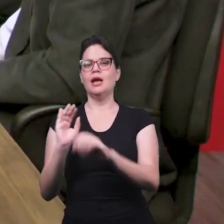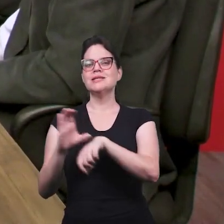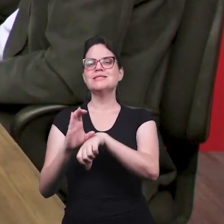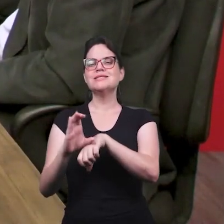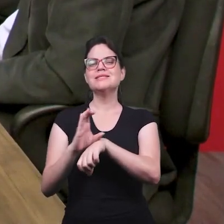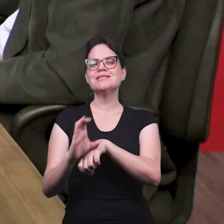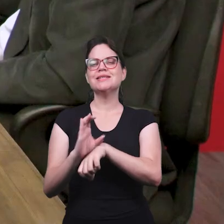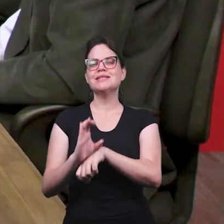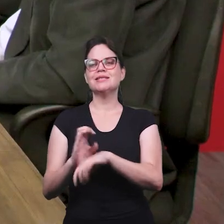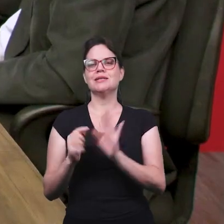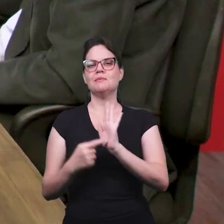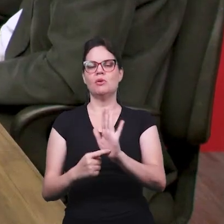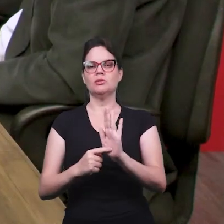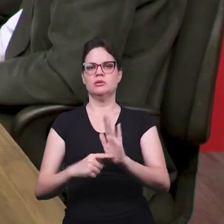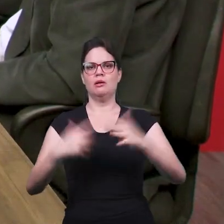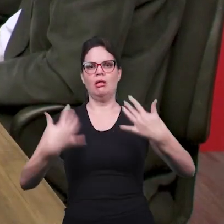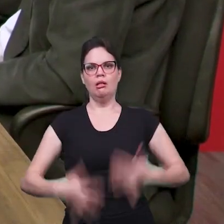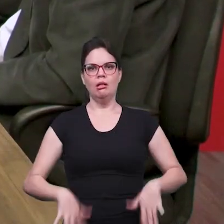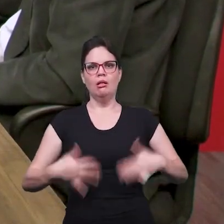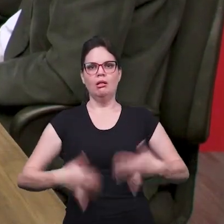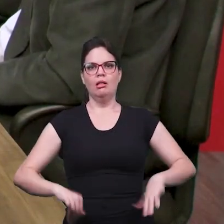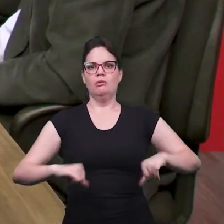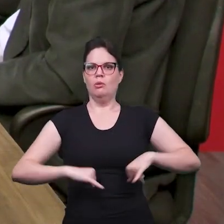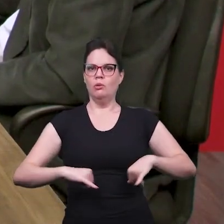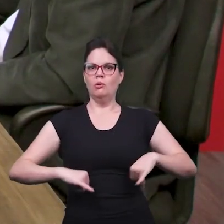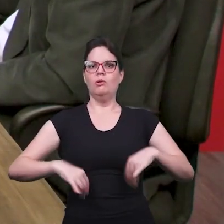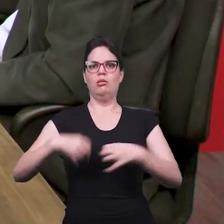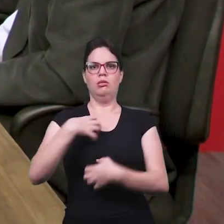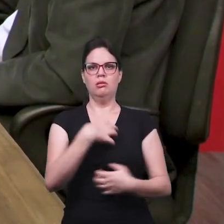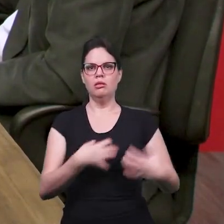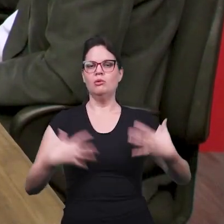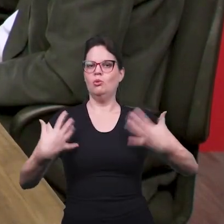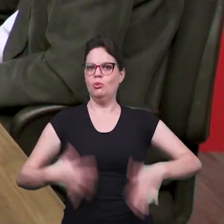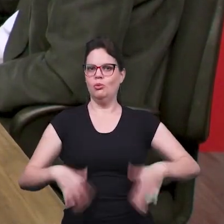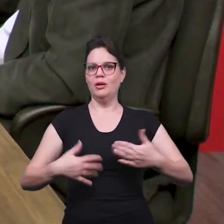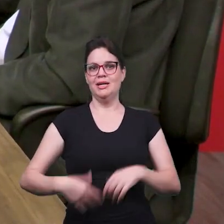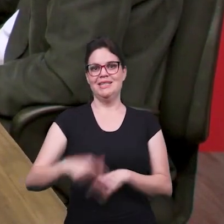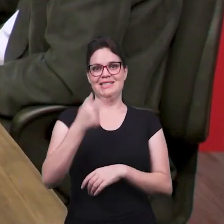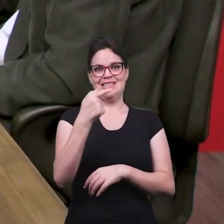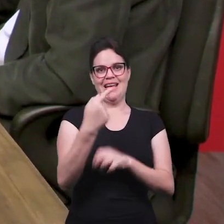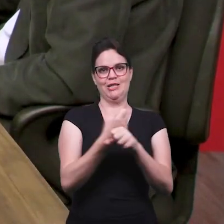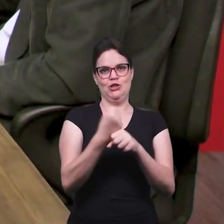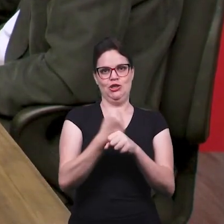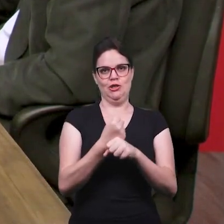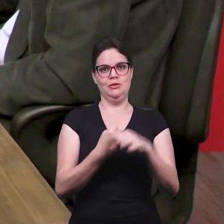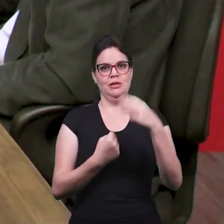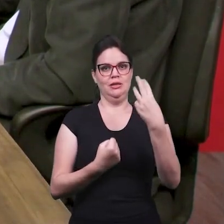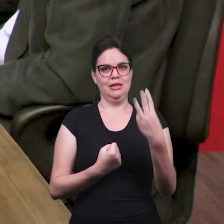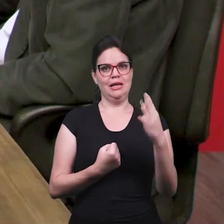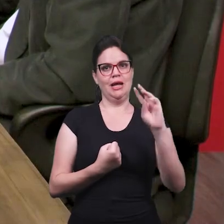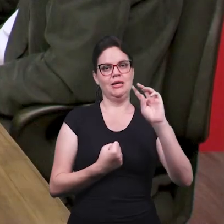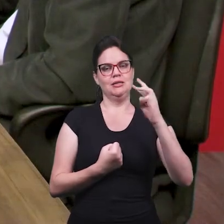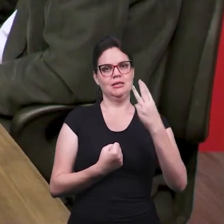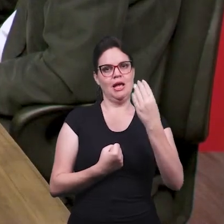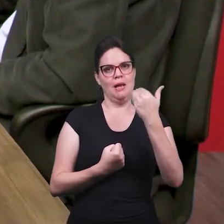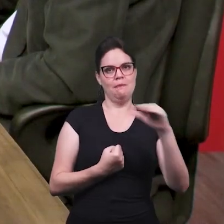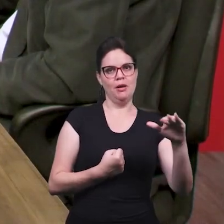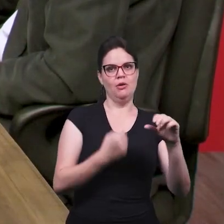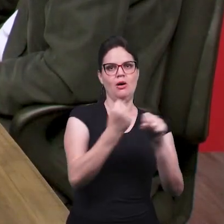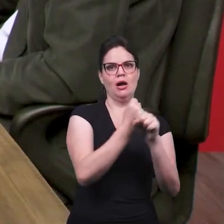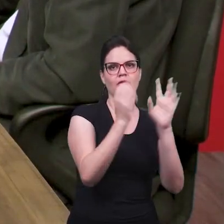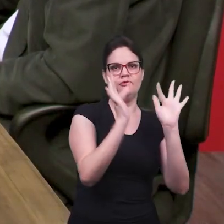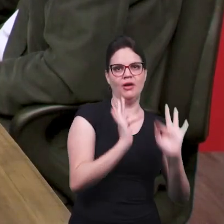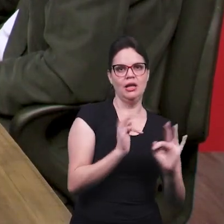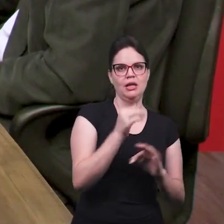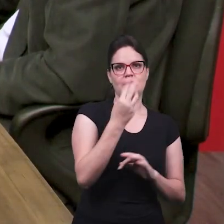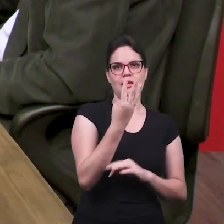como a grande tribulação. Serão 7 anos, 3 anos e meio, separados mais 3 anos e meio. Ali, já